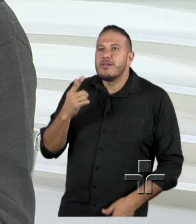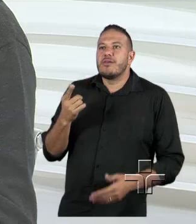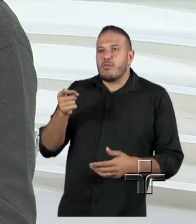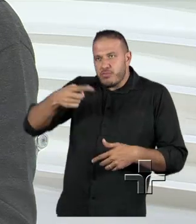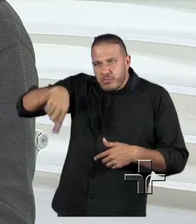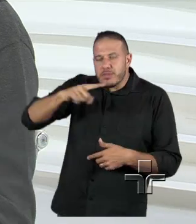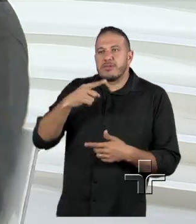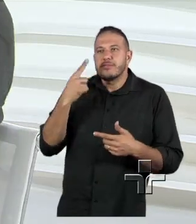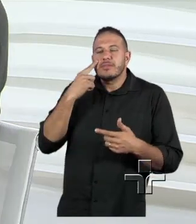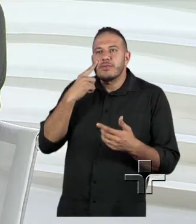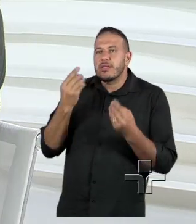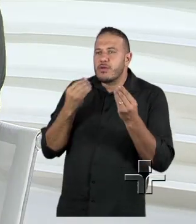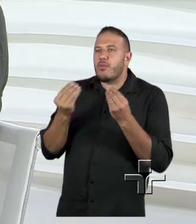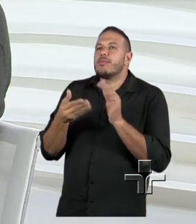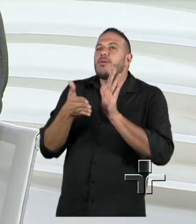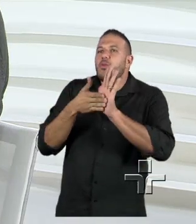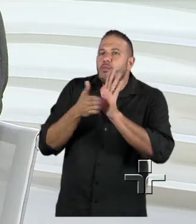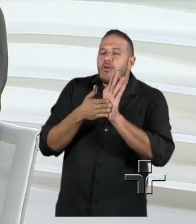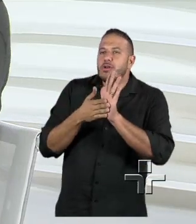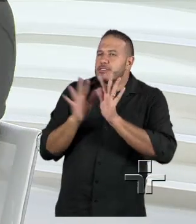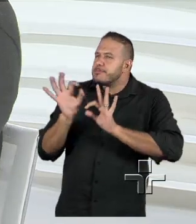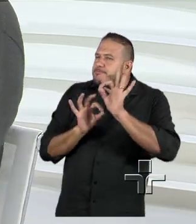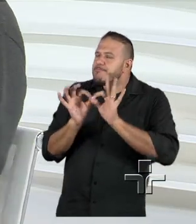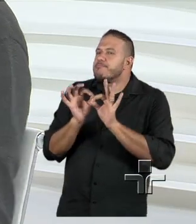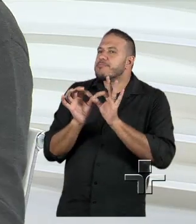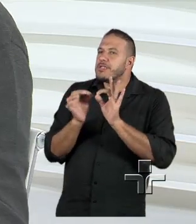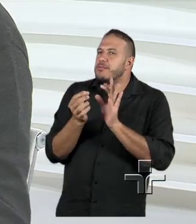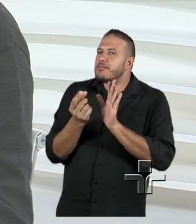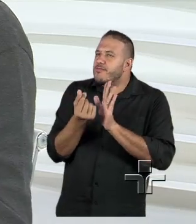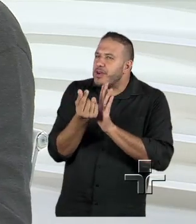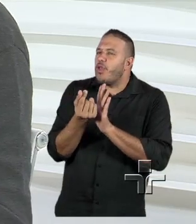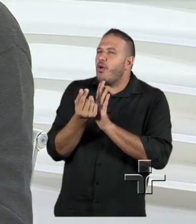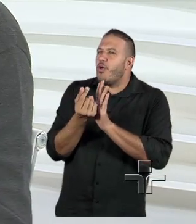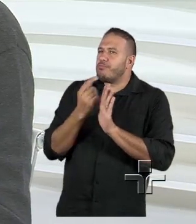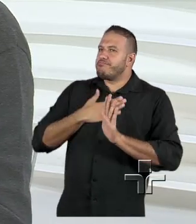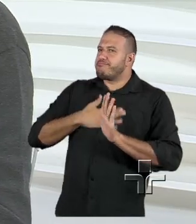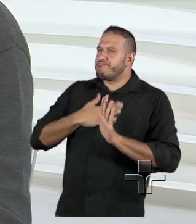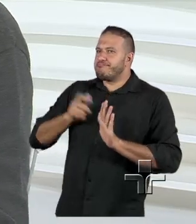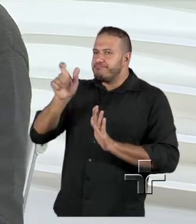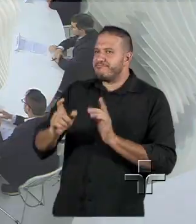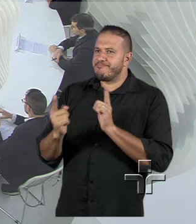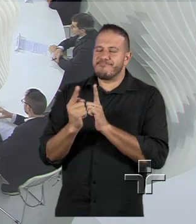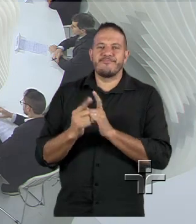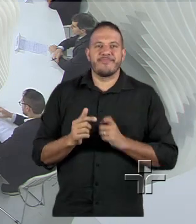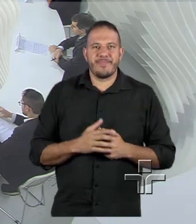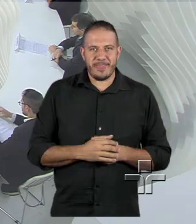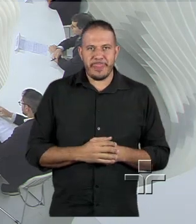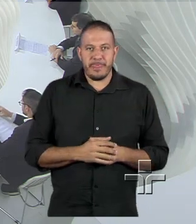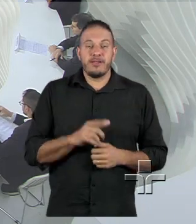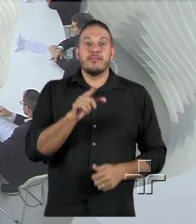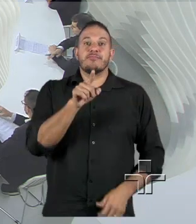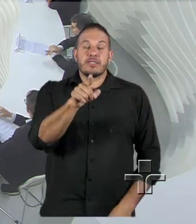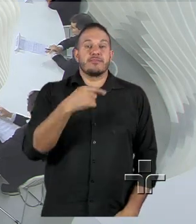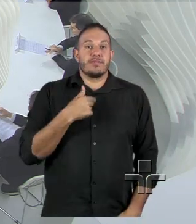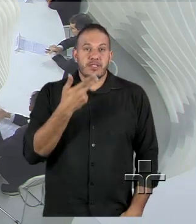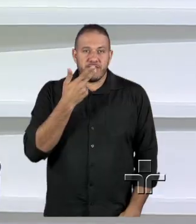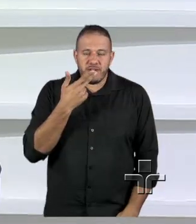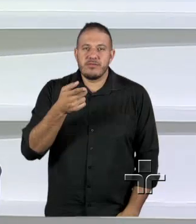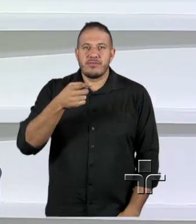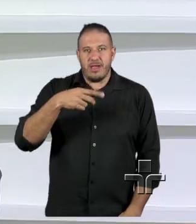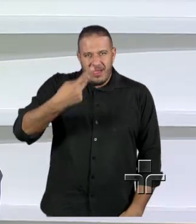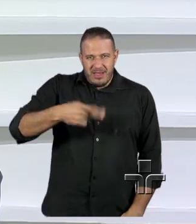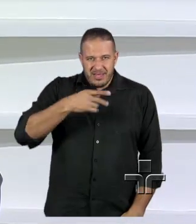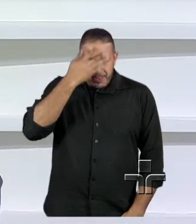para a gente ter uma proposta de valor que seja satisfatória para o consumidor. Ô Alexandre, mas dentro disso que você está falando, o